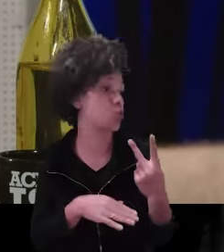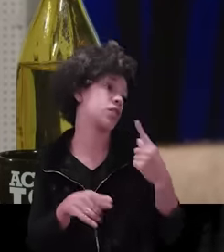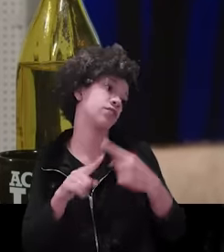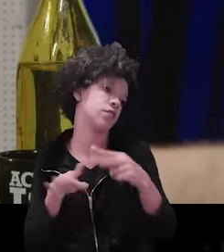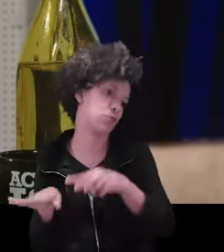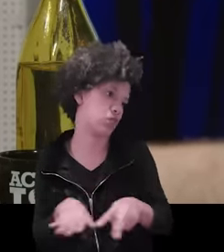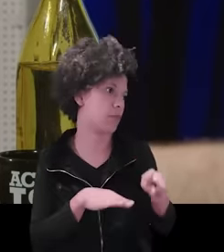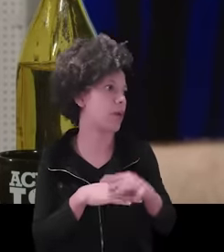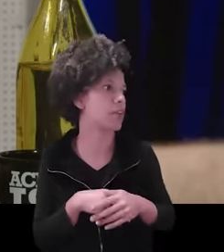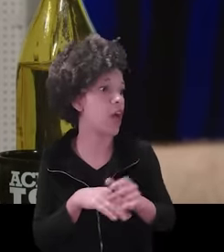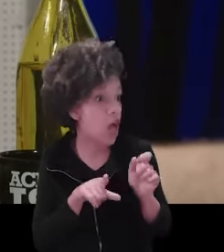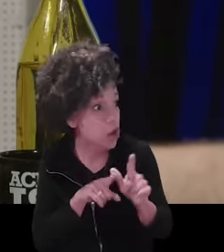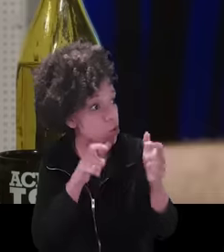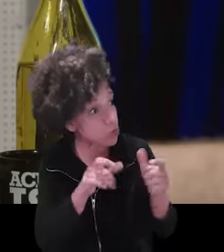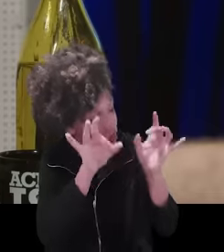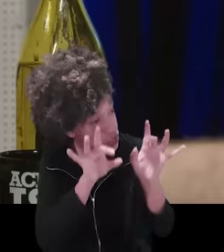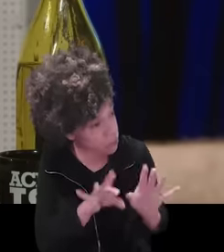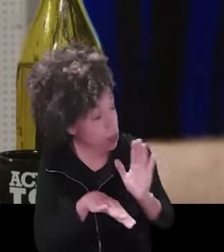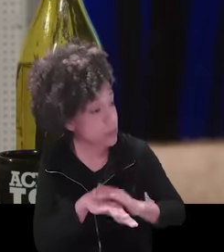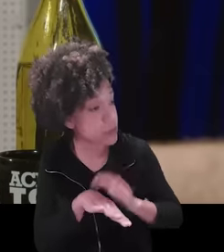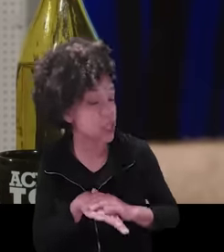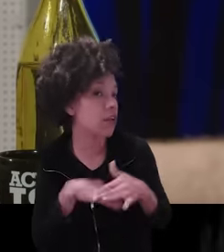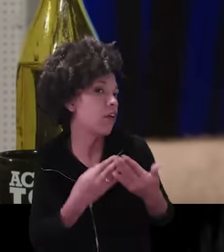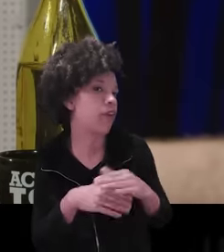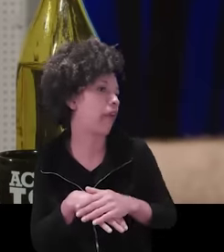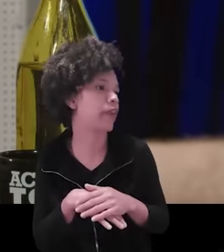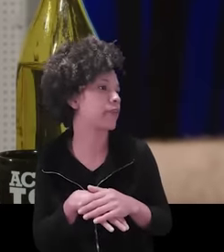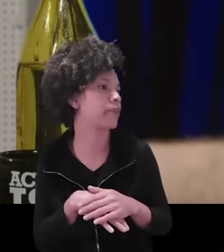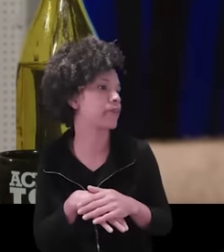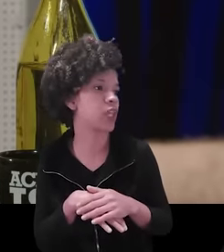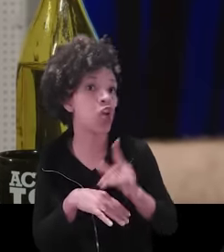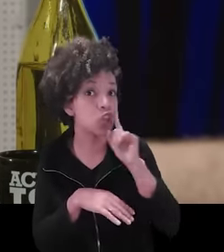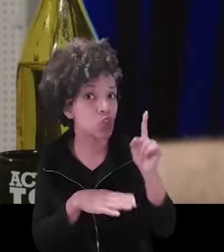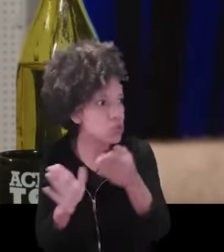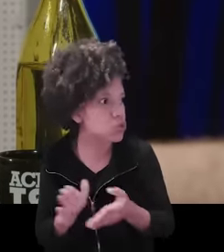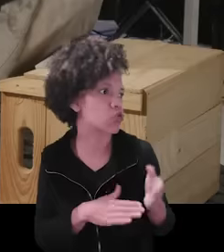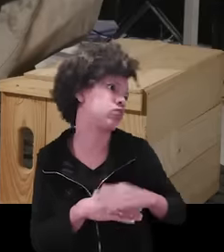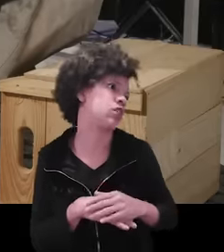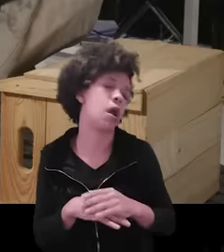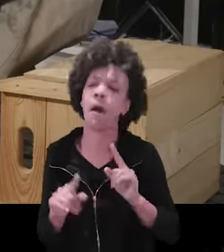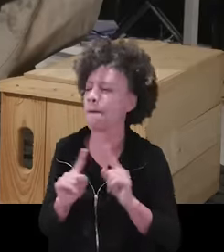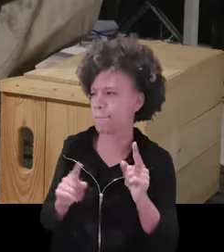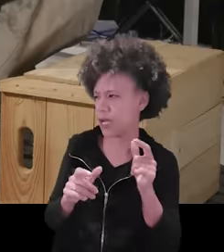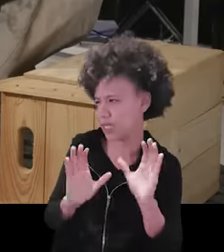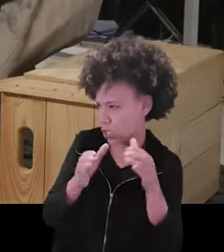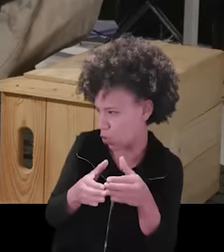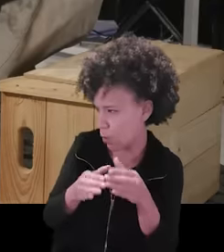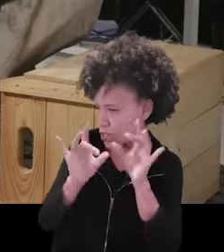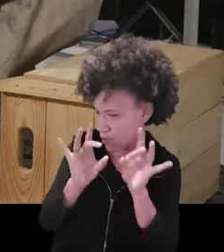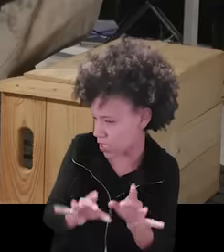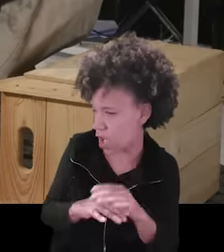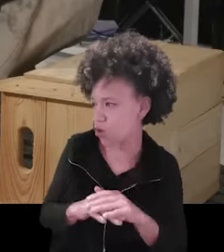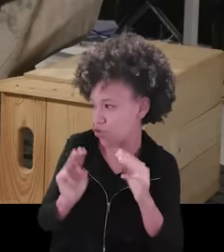por semana a gente alugou um lugar para fazer isso E aí ficou assim uma todos os dias praticamente você desse mês